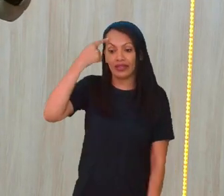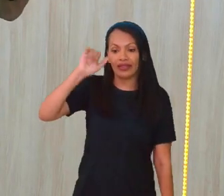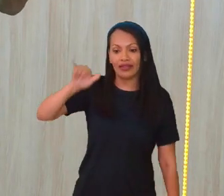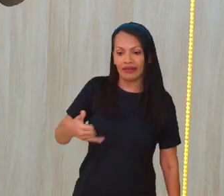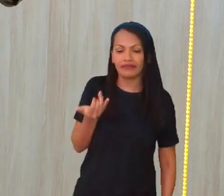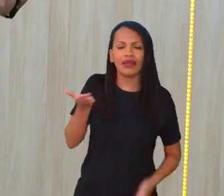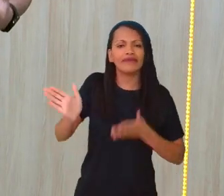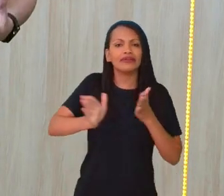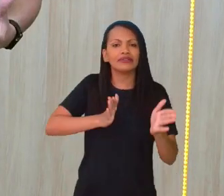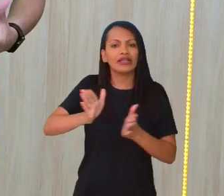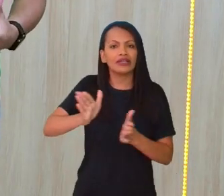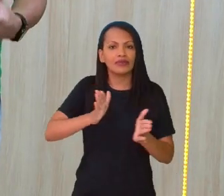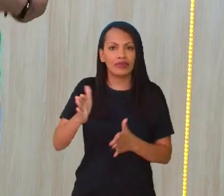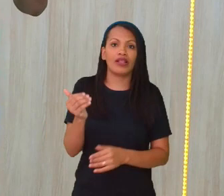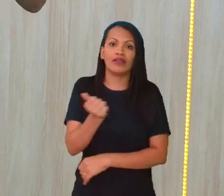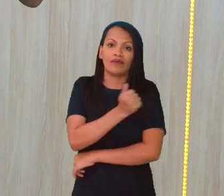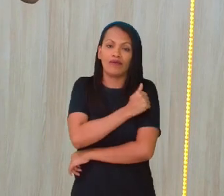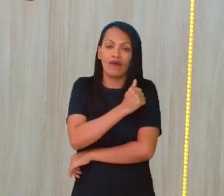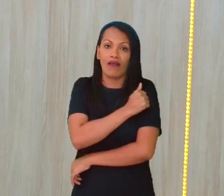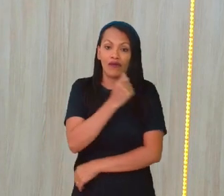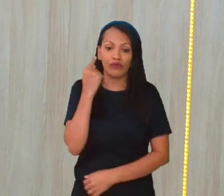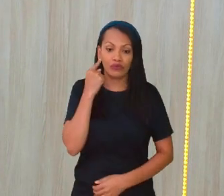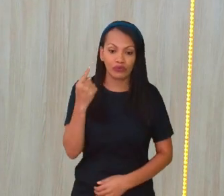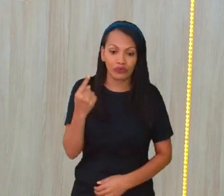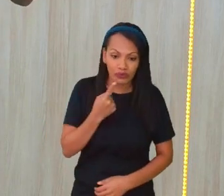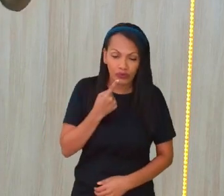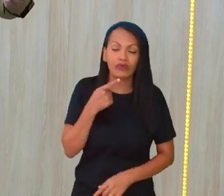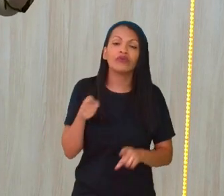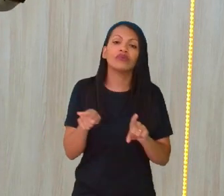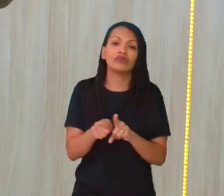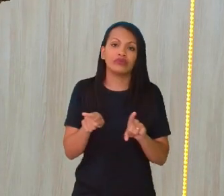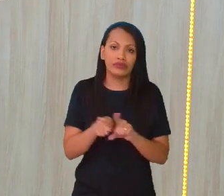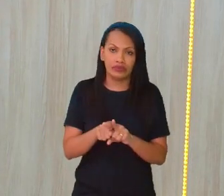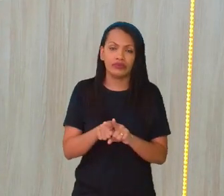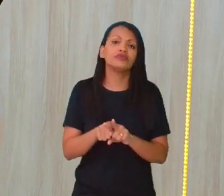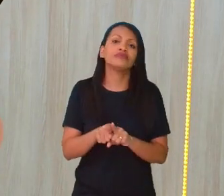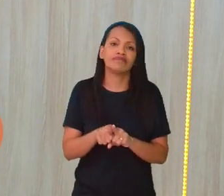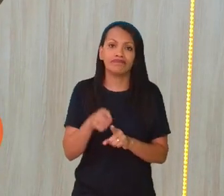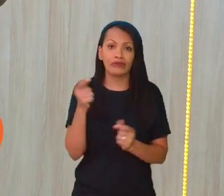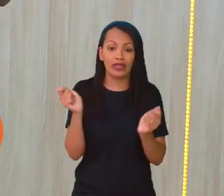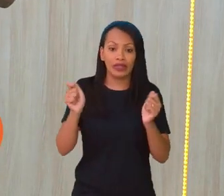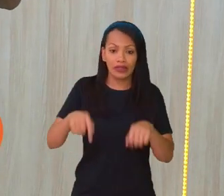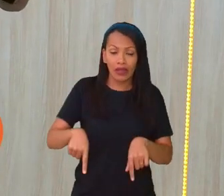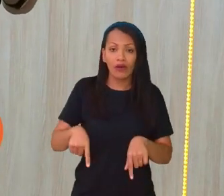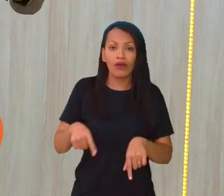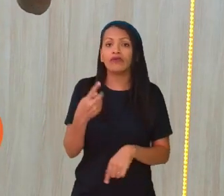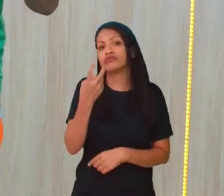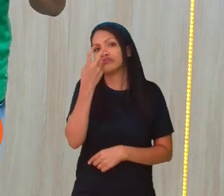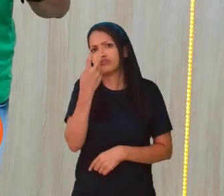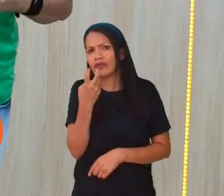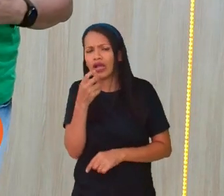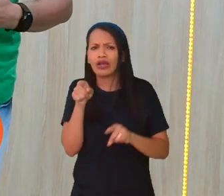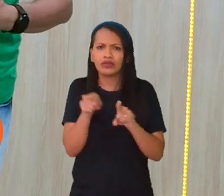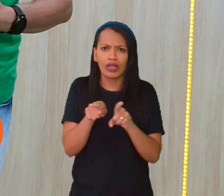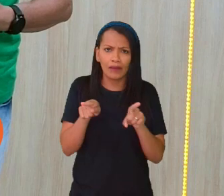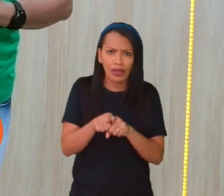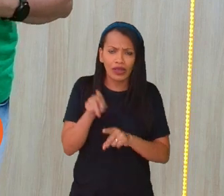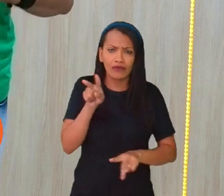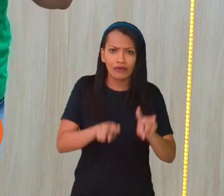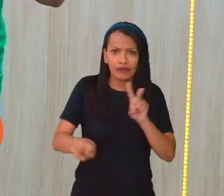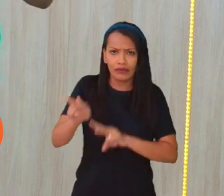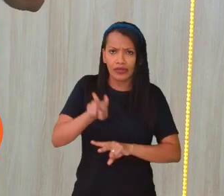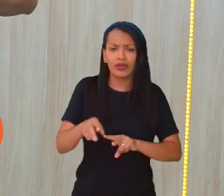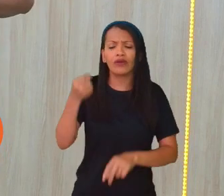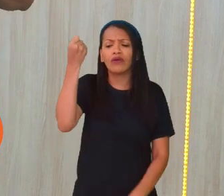de acessibilidade para você que tem baixa audição, né? Para quem tem baixa visão, está nos acompanhando, né? Eu